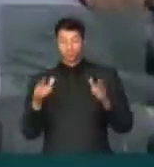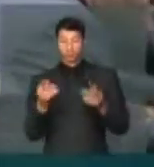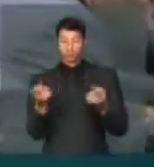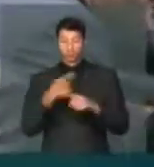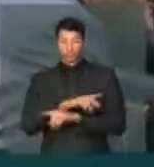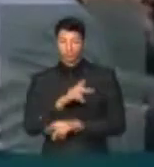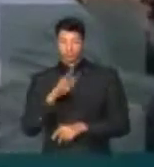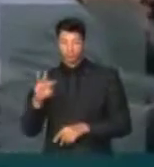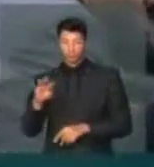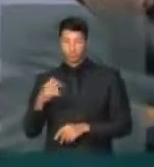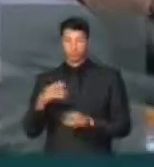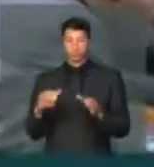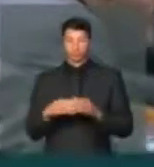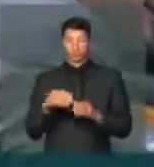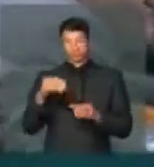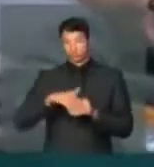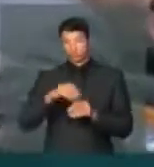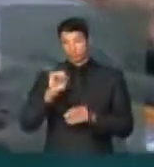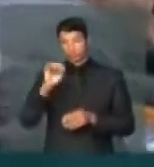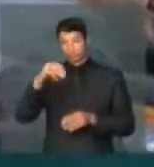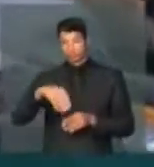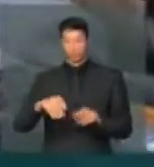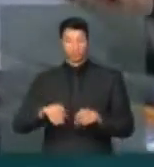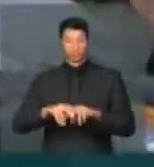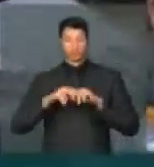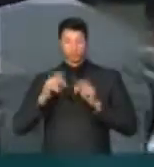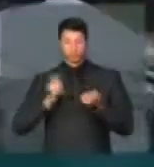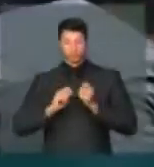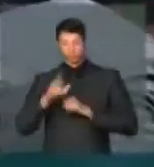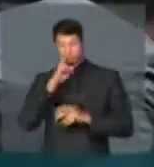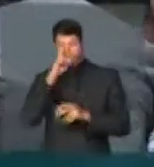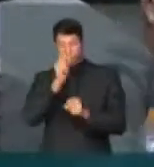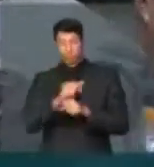contradição do PT. A minoria vota sim pela economia